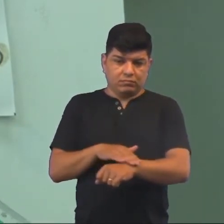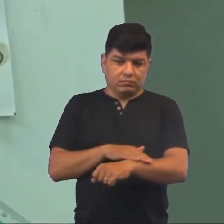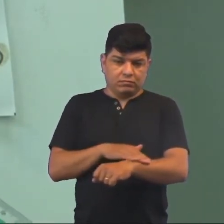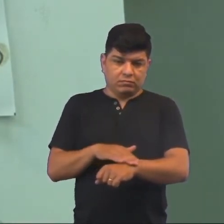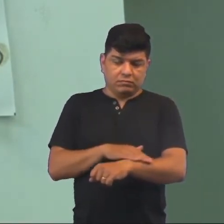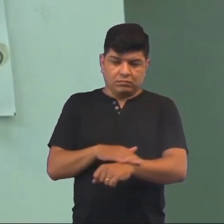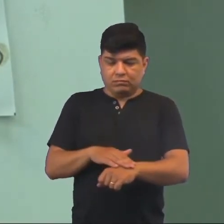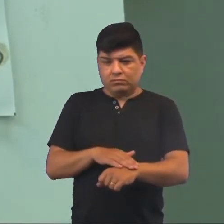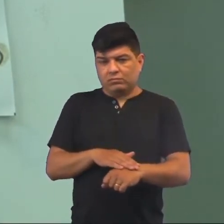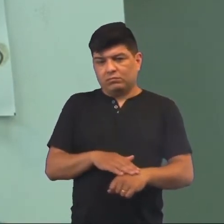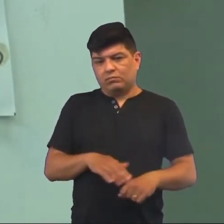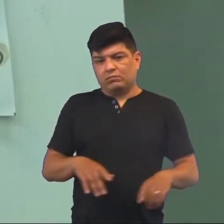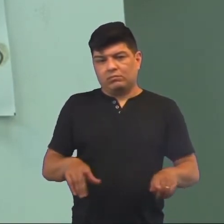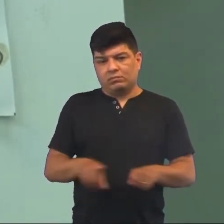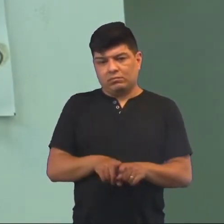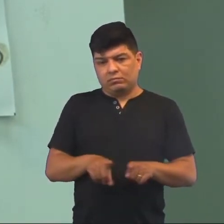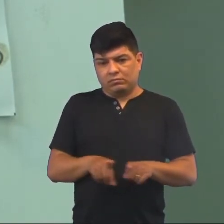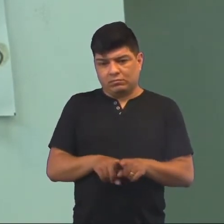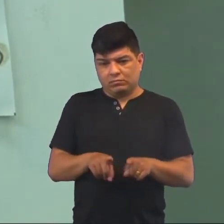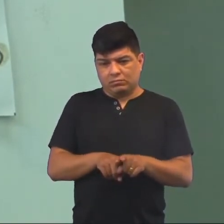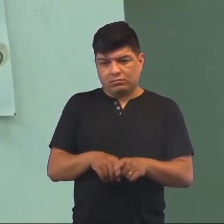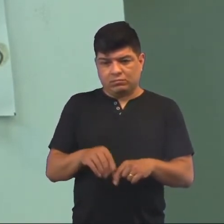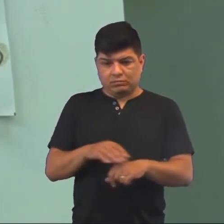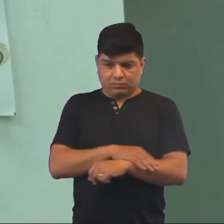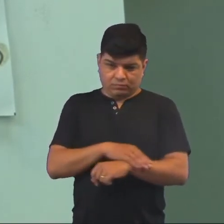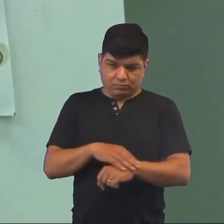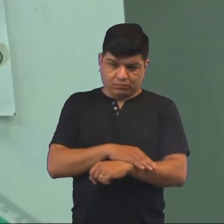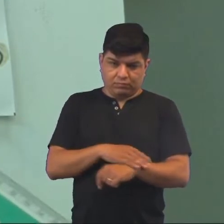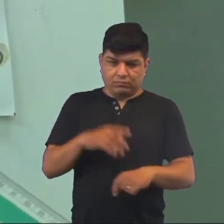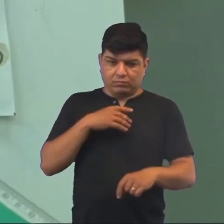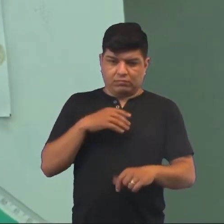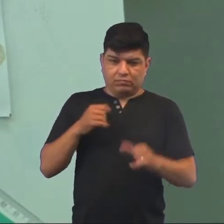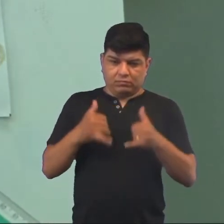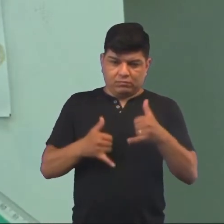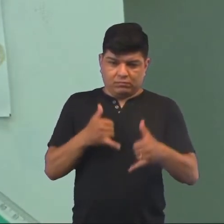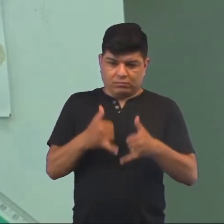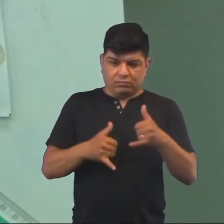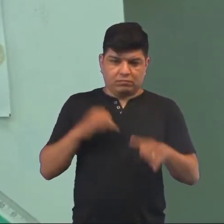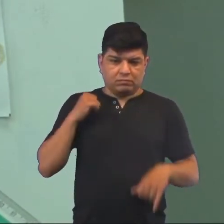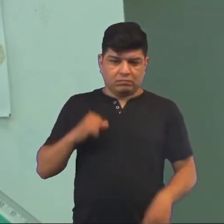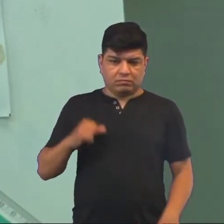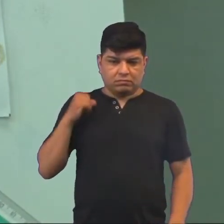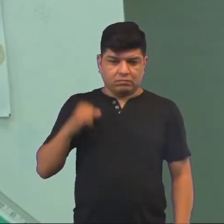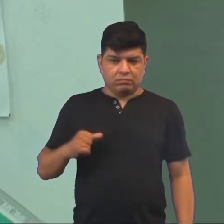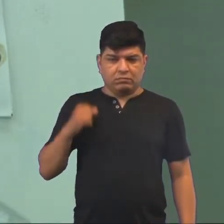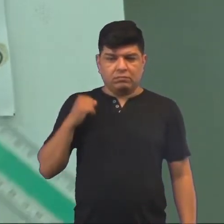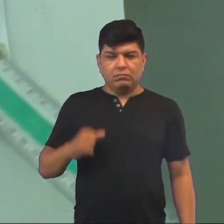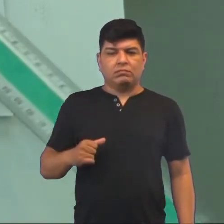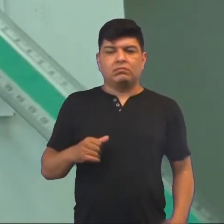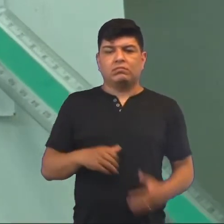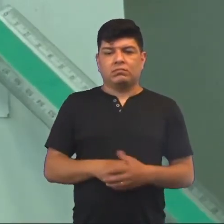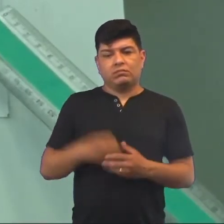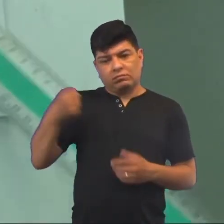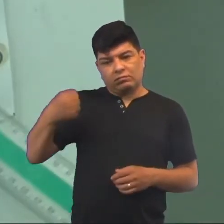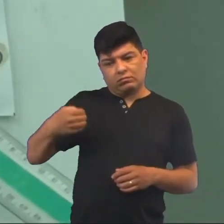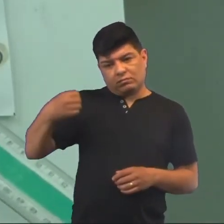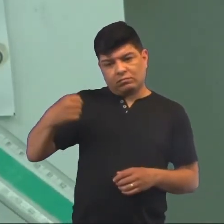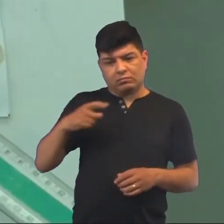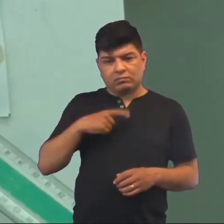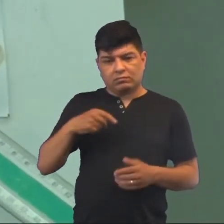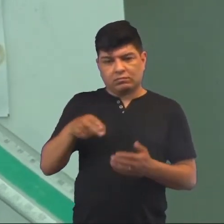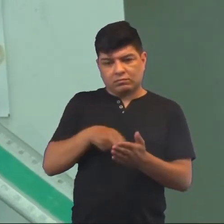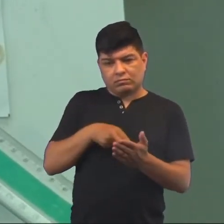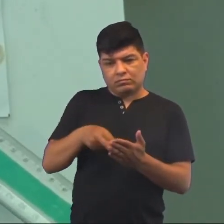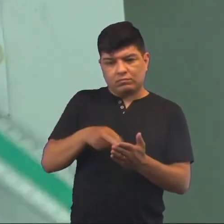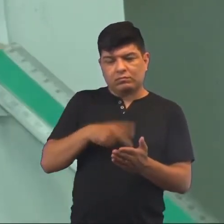que também vem do campo, da matéria-prima, né, proveniente do campo, tem os sapatos e bolsas, né, vários produtos. E do leite,